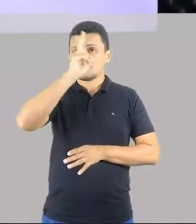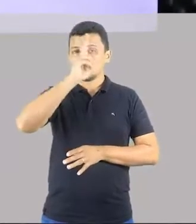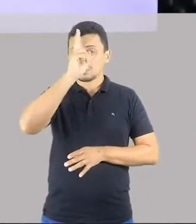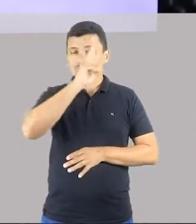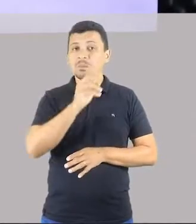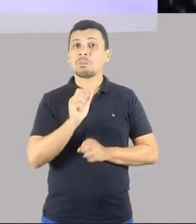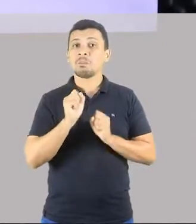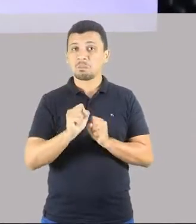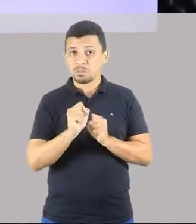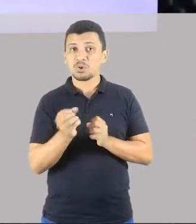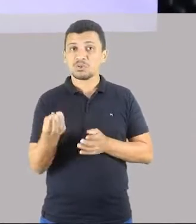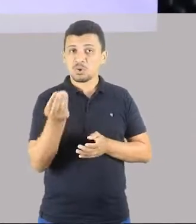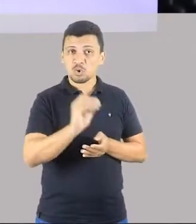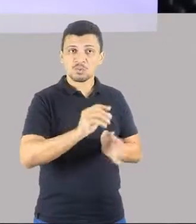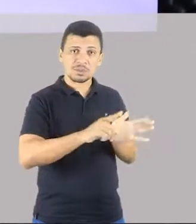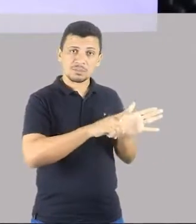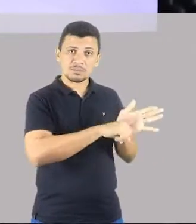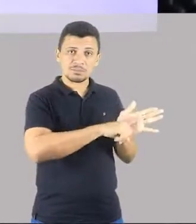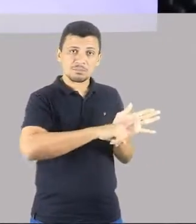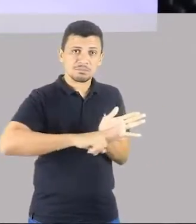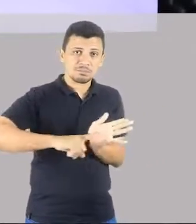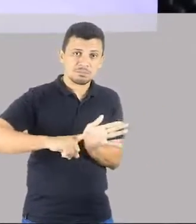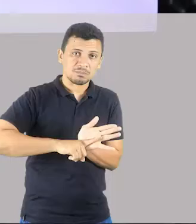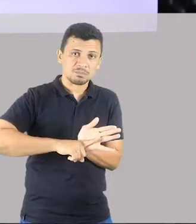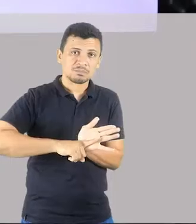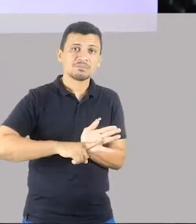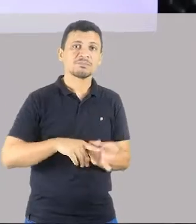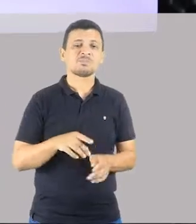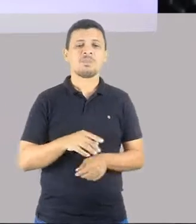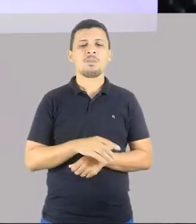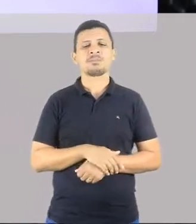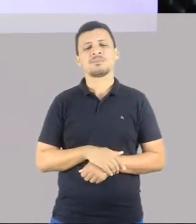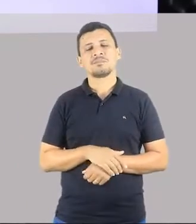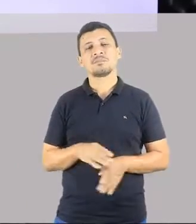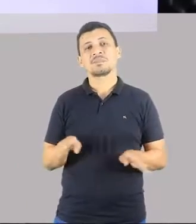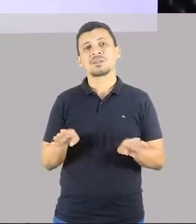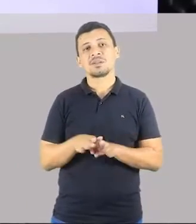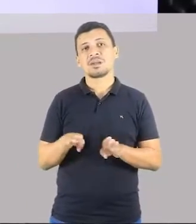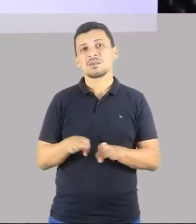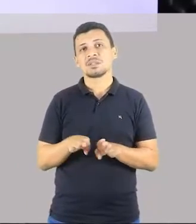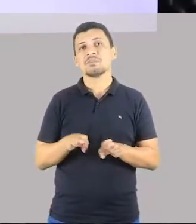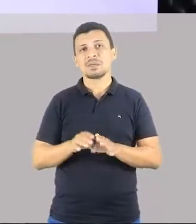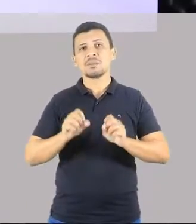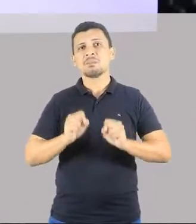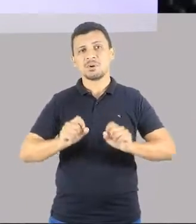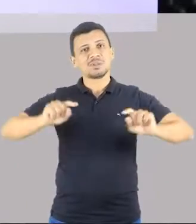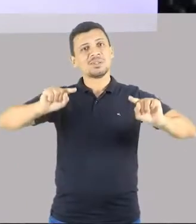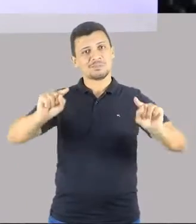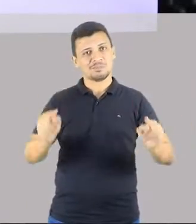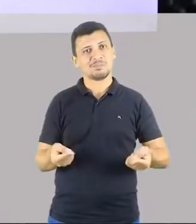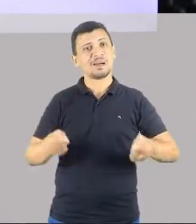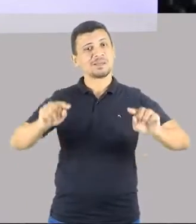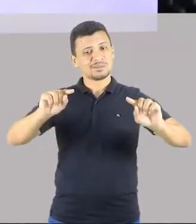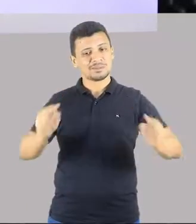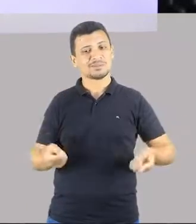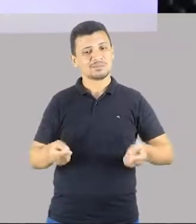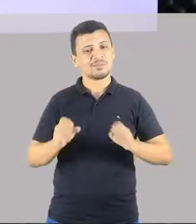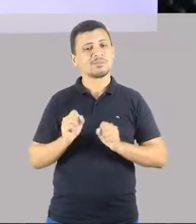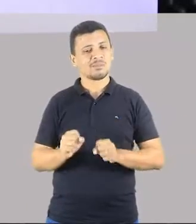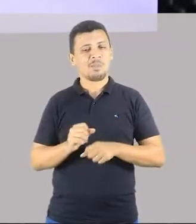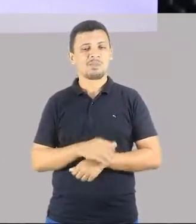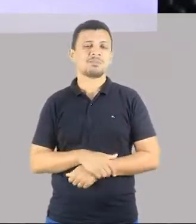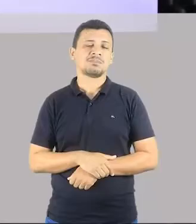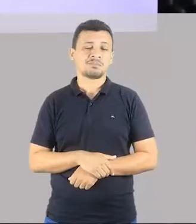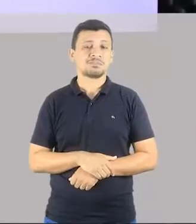colocar duplo travessão, associando aí as equivalências. Poderia colocar até entre parênteses, tá? Poderia fazer o parênteses